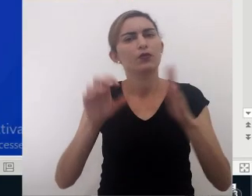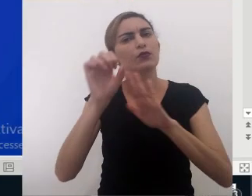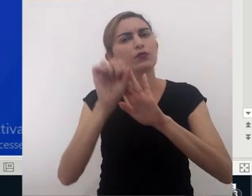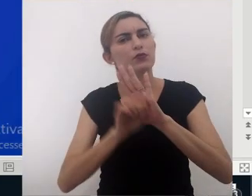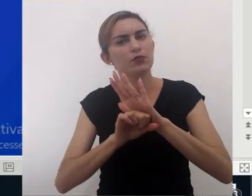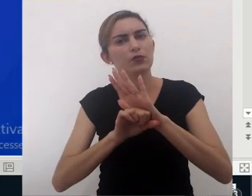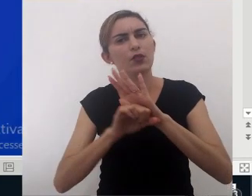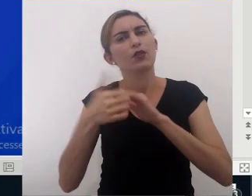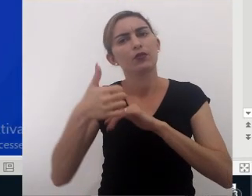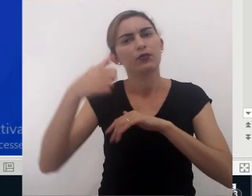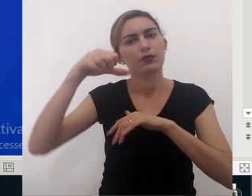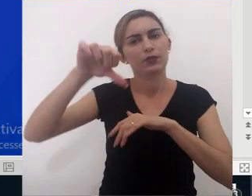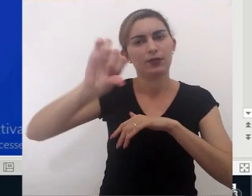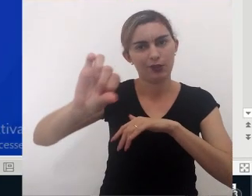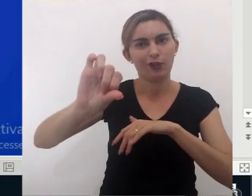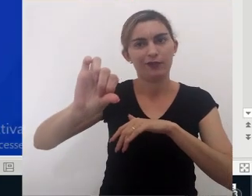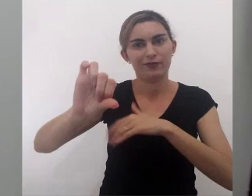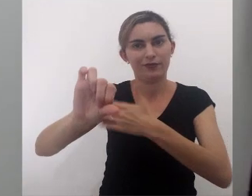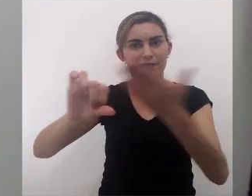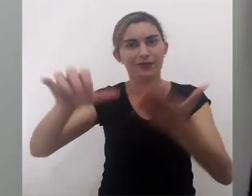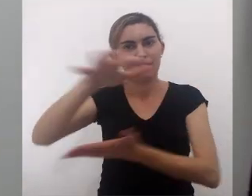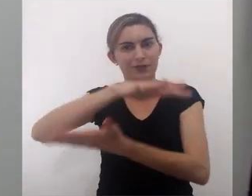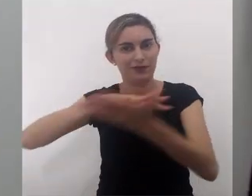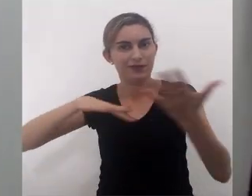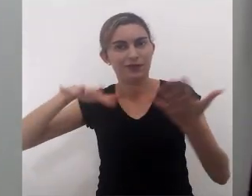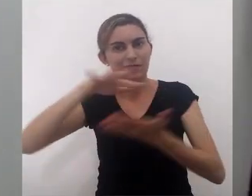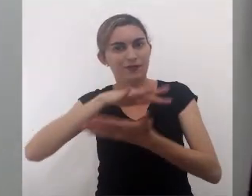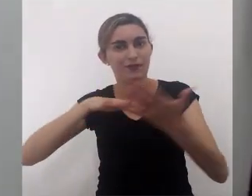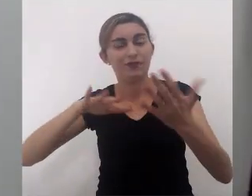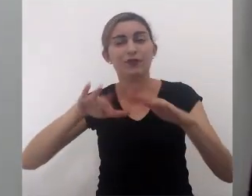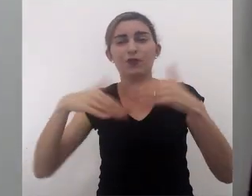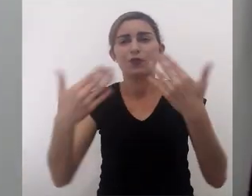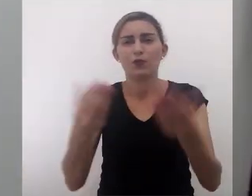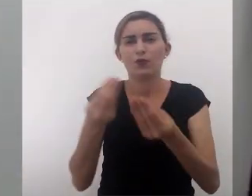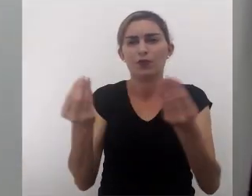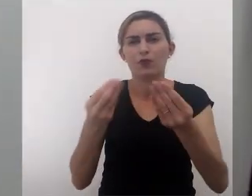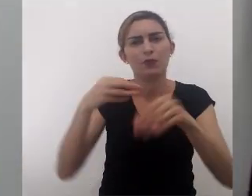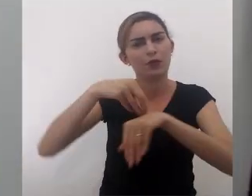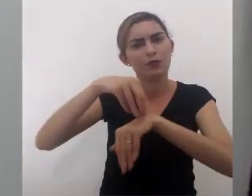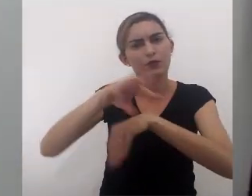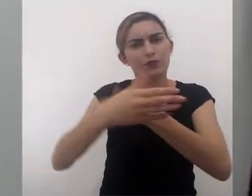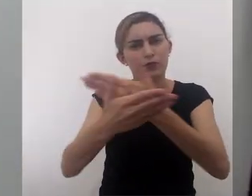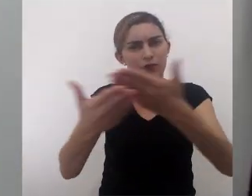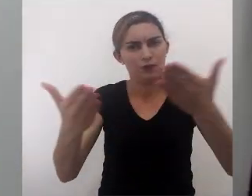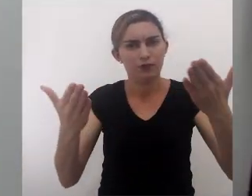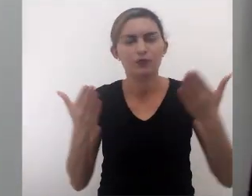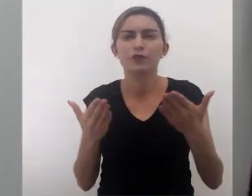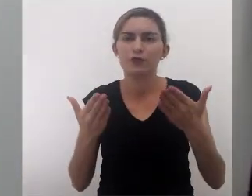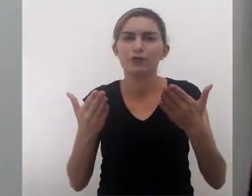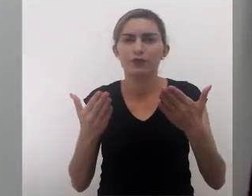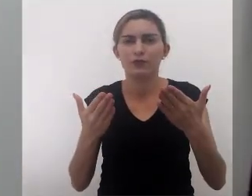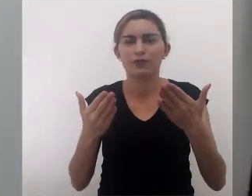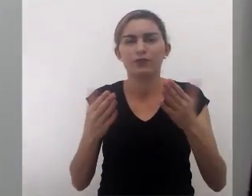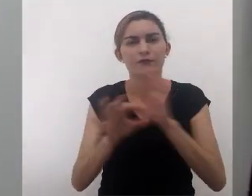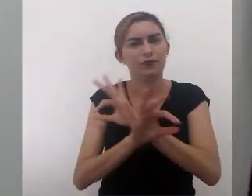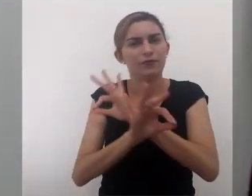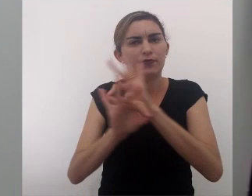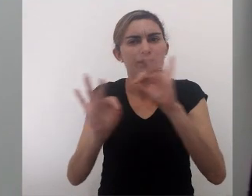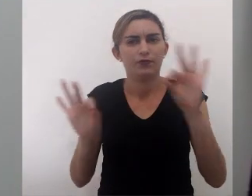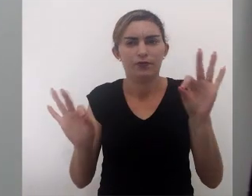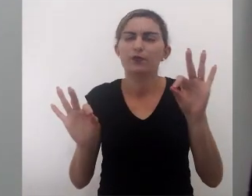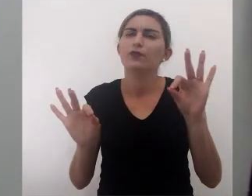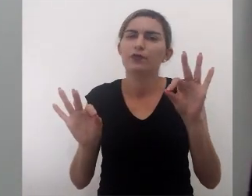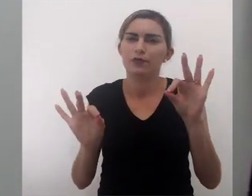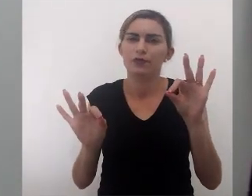Do século XIX, as revoluções. Então, conforme nós colocamos nessa belíssima,